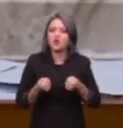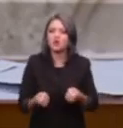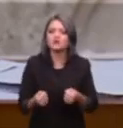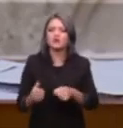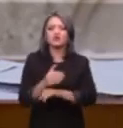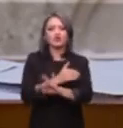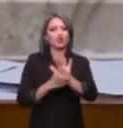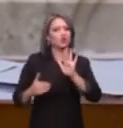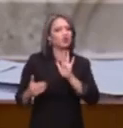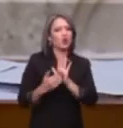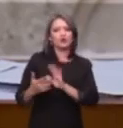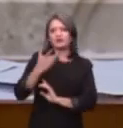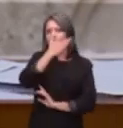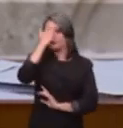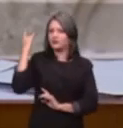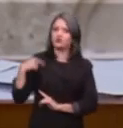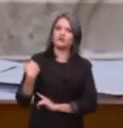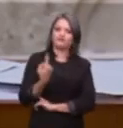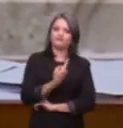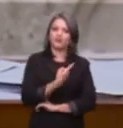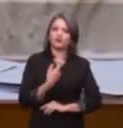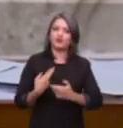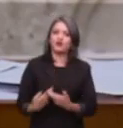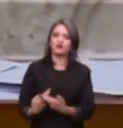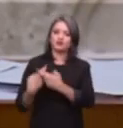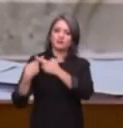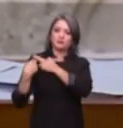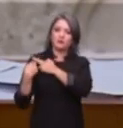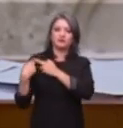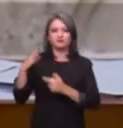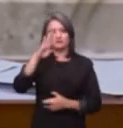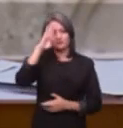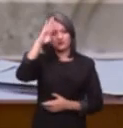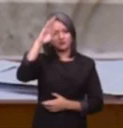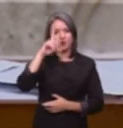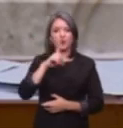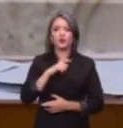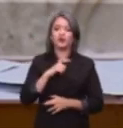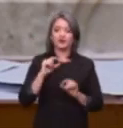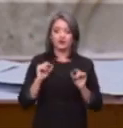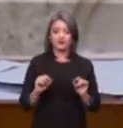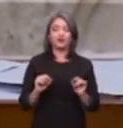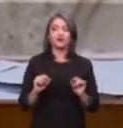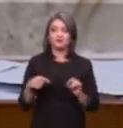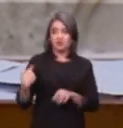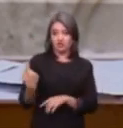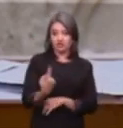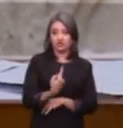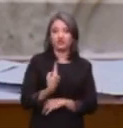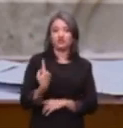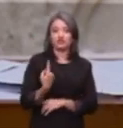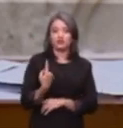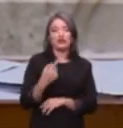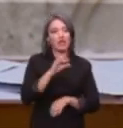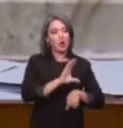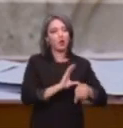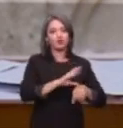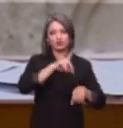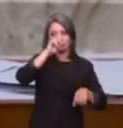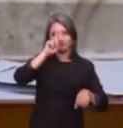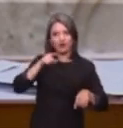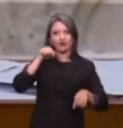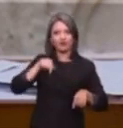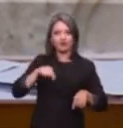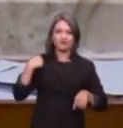todos à nossa missão institucional, à luz do que nos compete a Constituição da